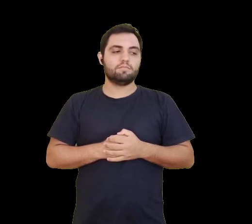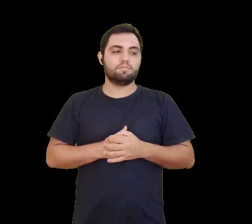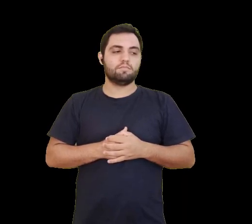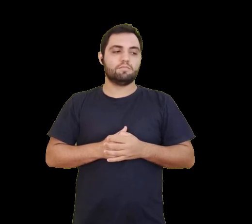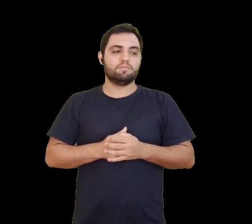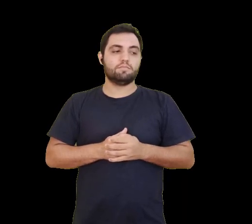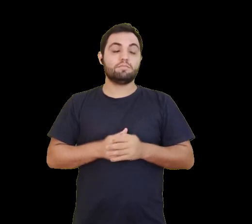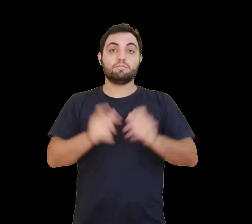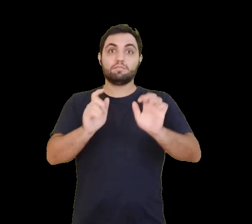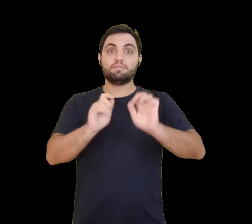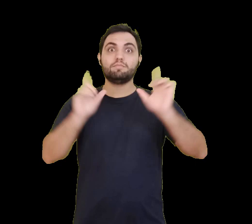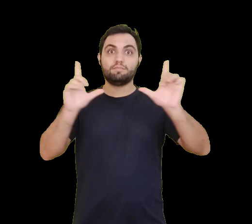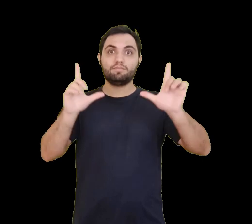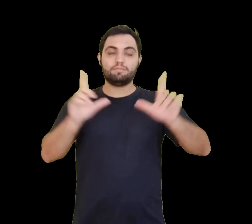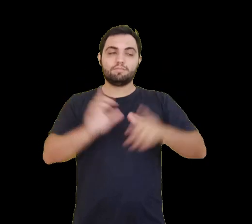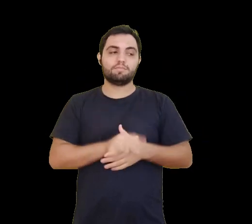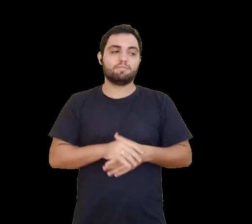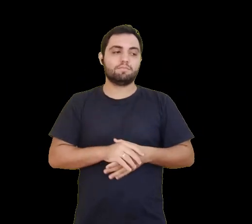Ligou.